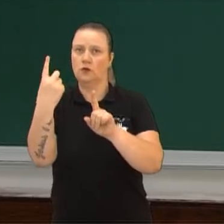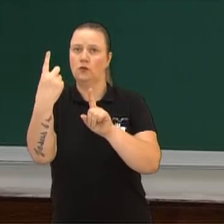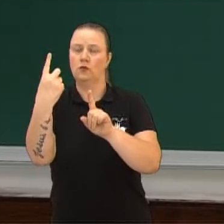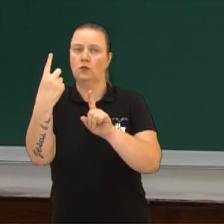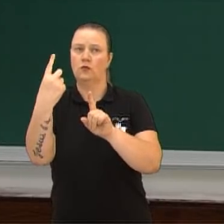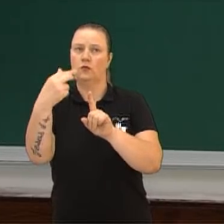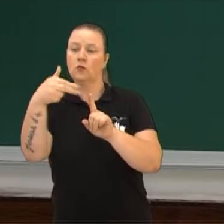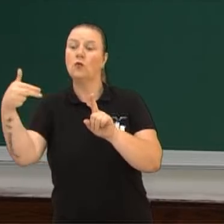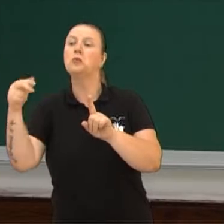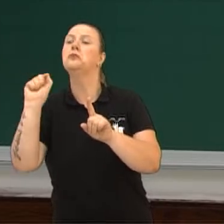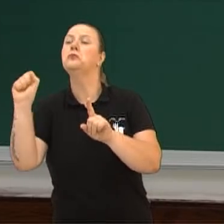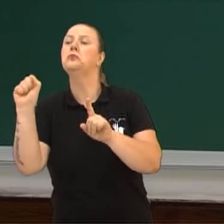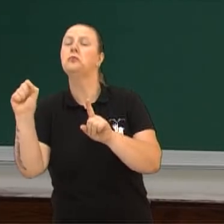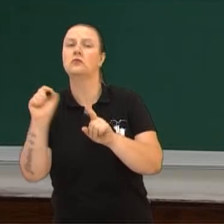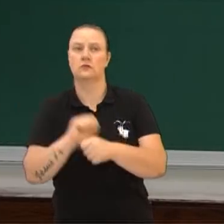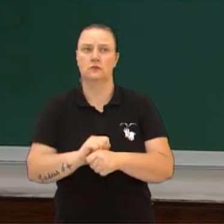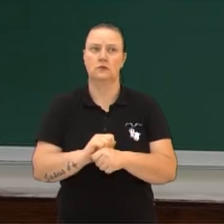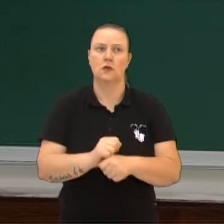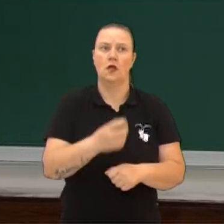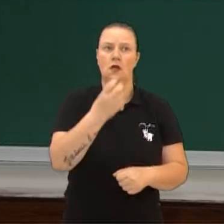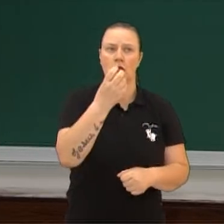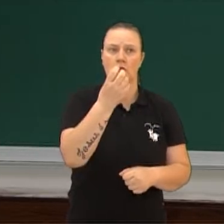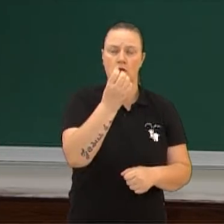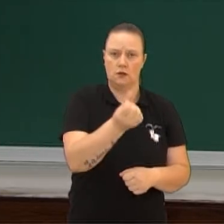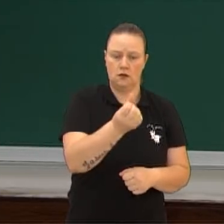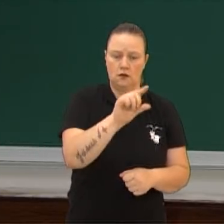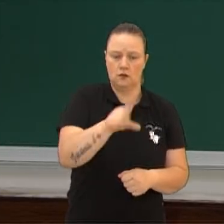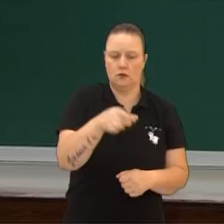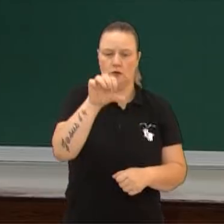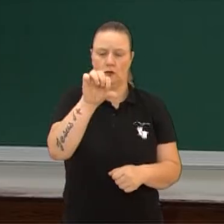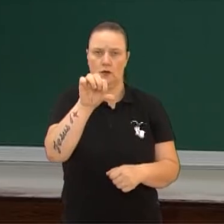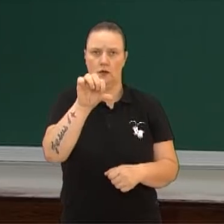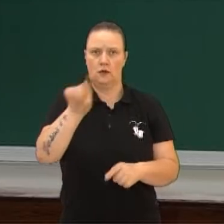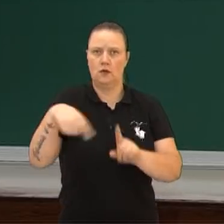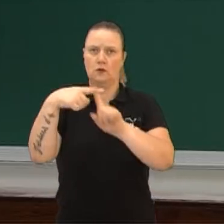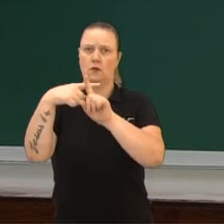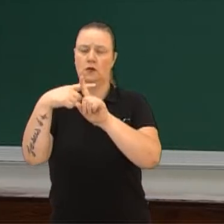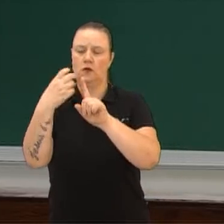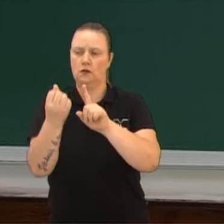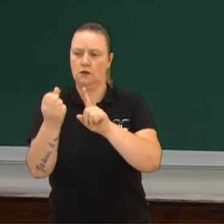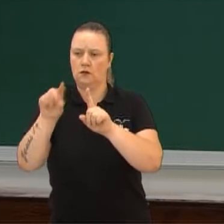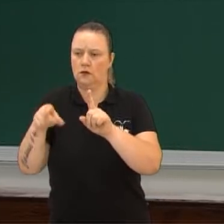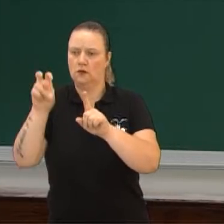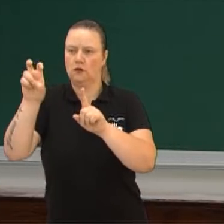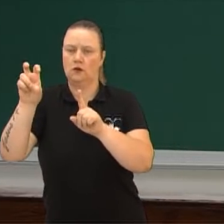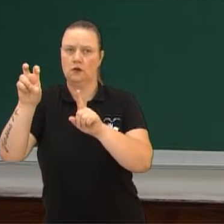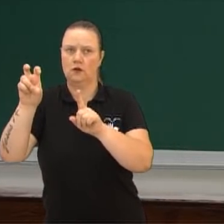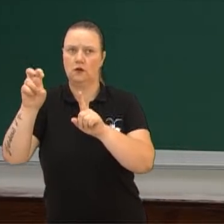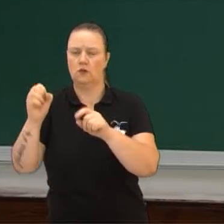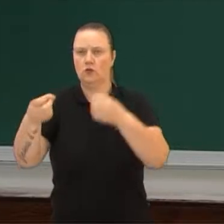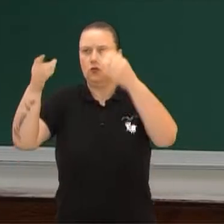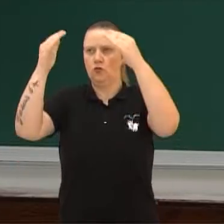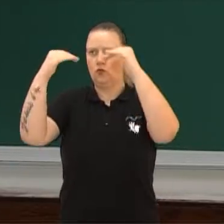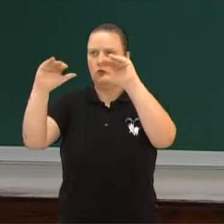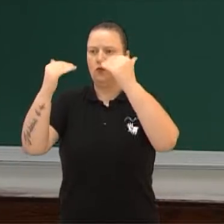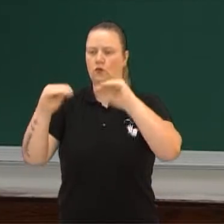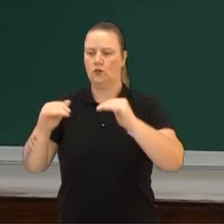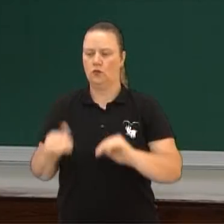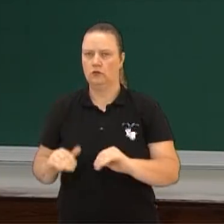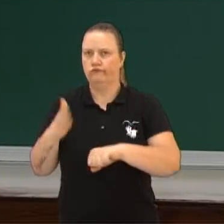E se eu somar 6,9 mais 6,5, dá 13,4. Então, fazendo essas três continhas, tá